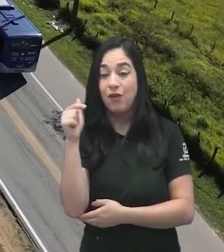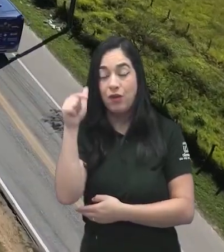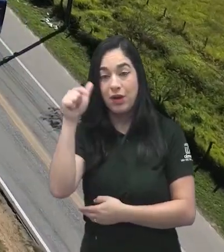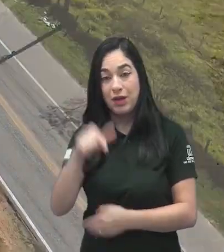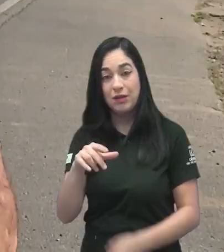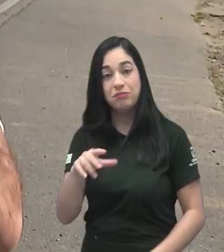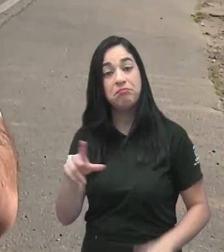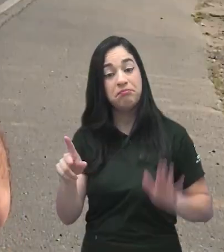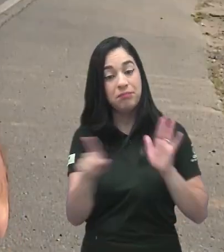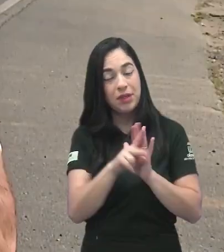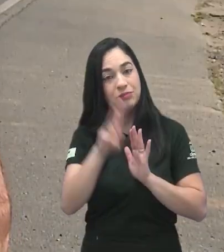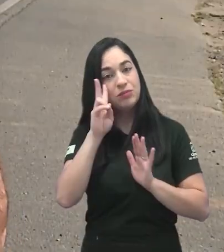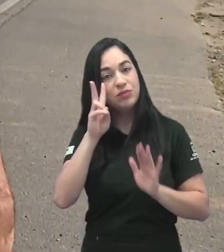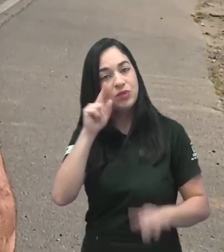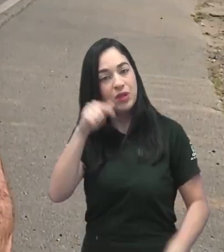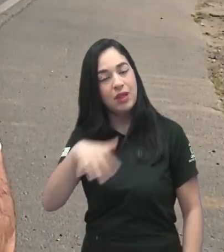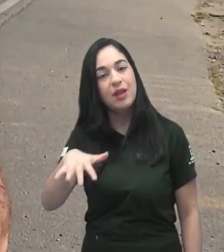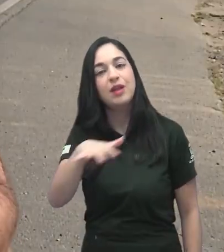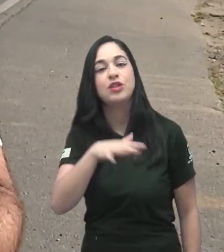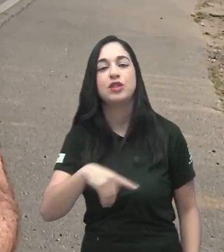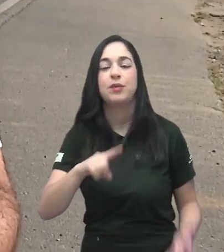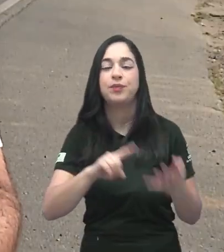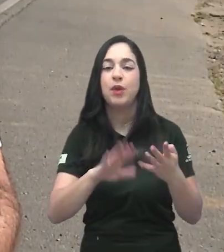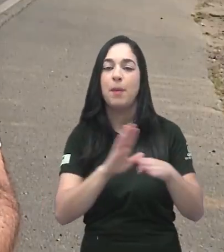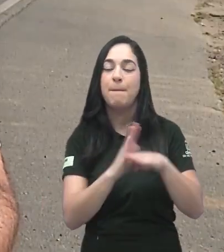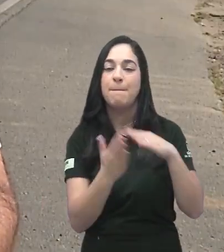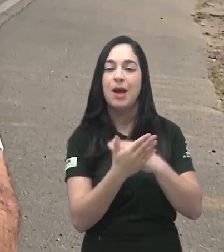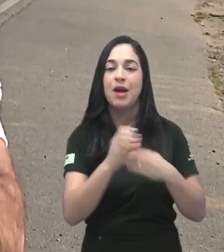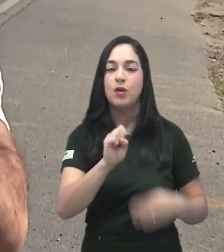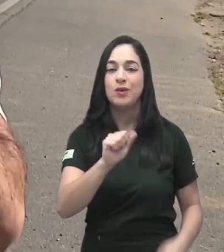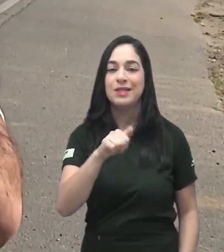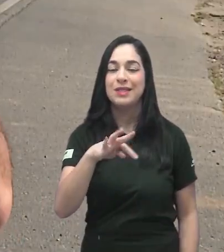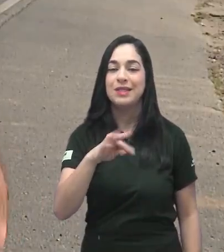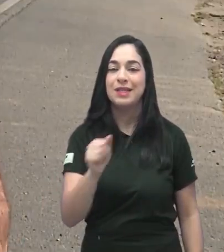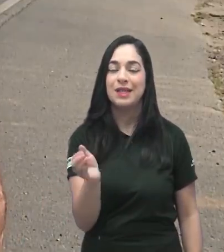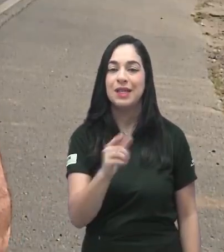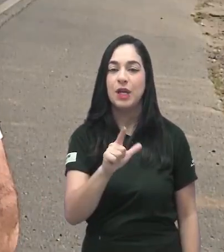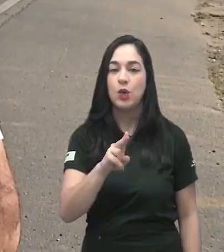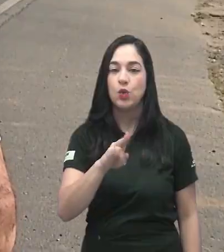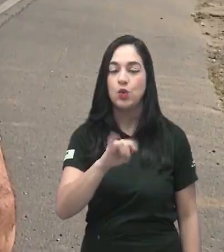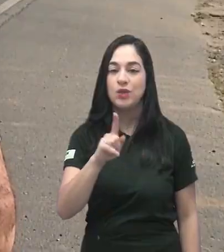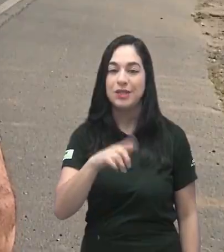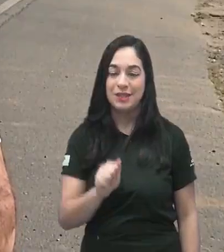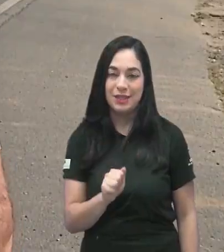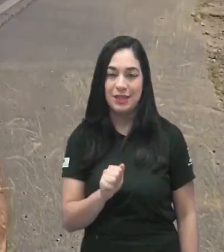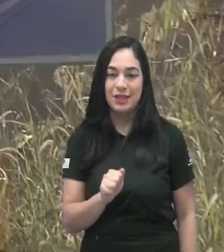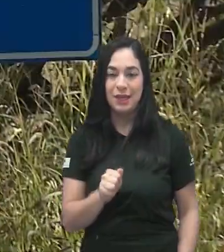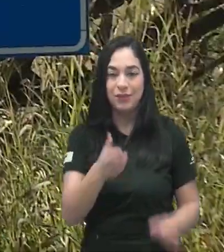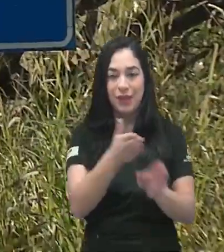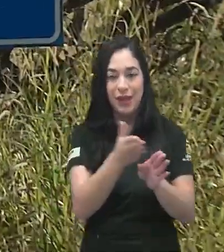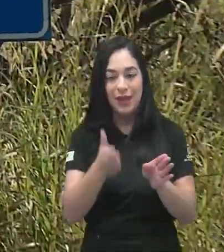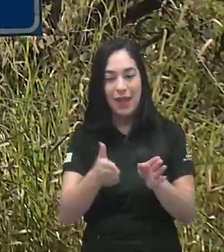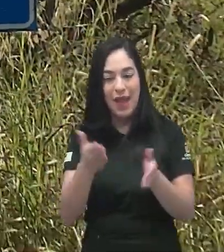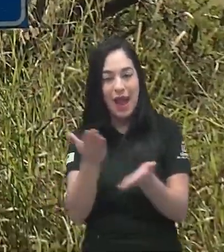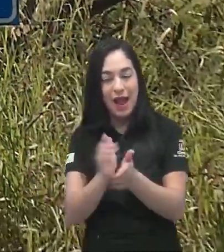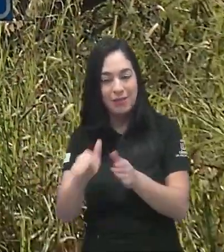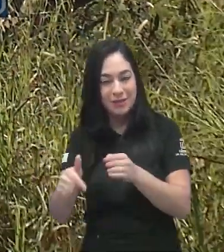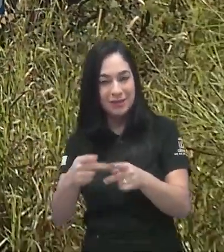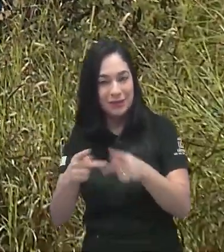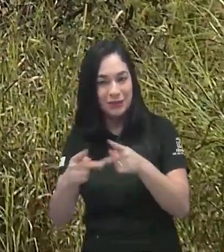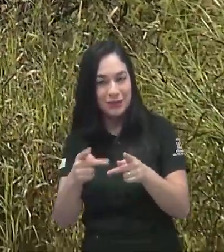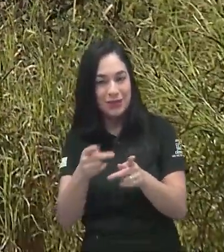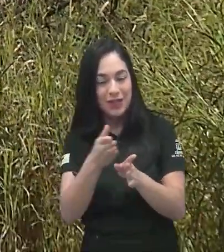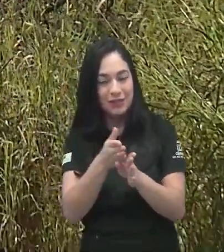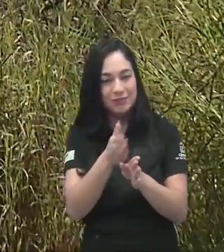história da região. Logo à frente, o bairro Santa Luzia marca o fim do território joseense e o começo de